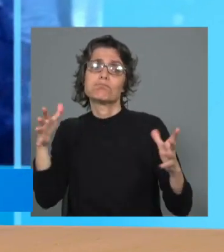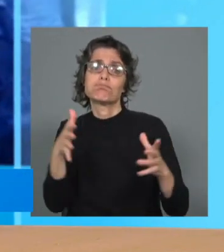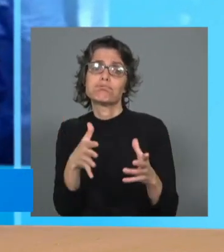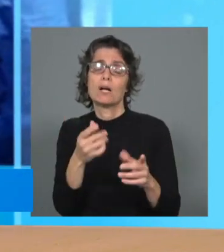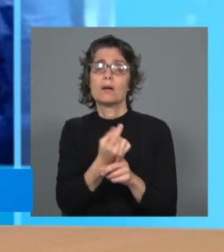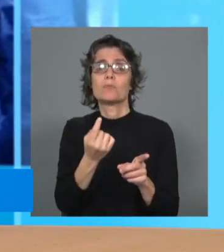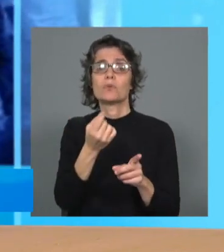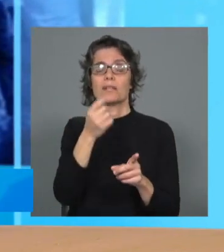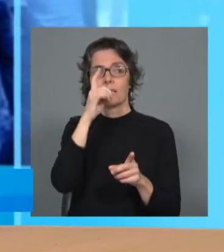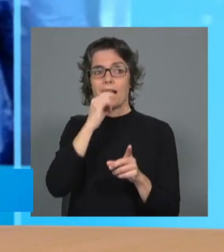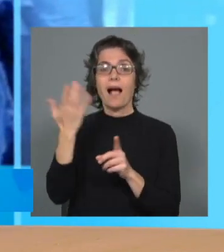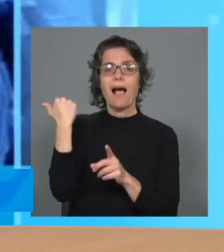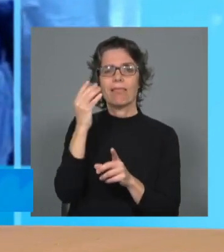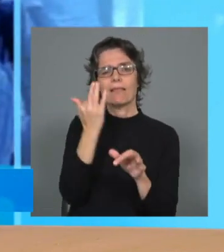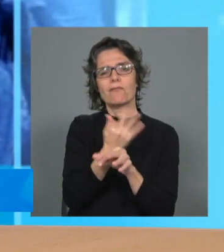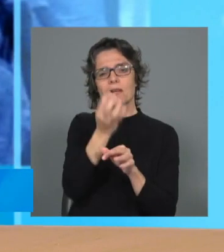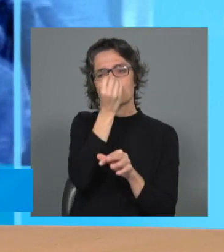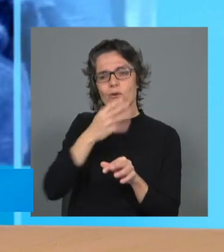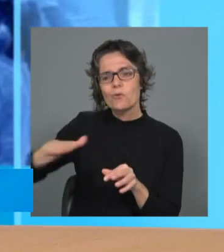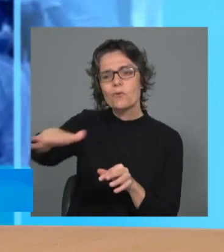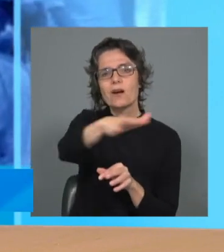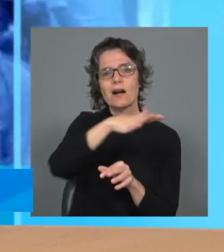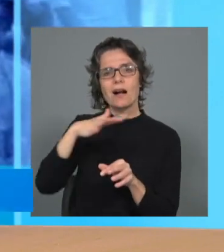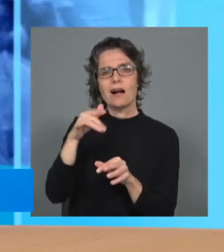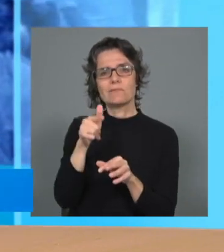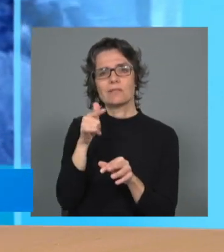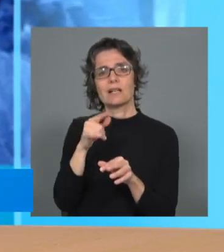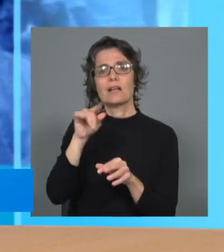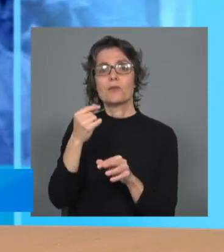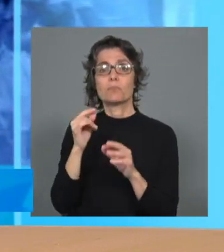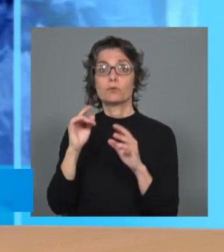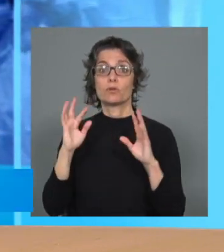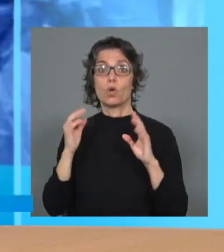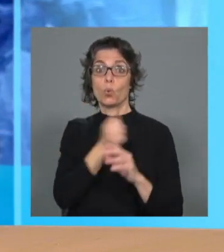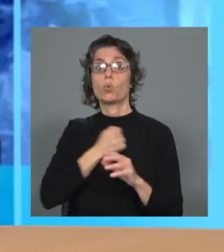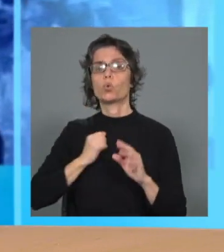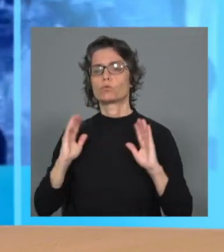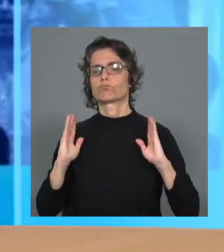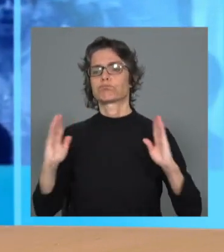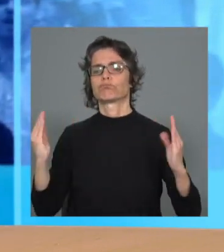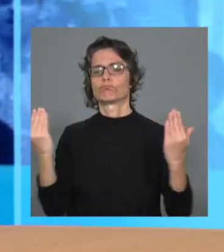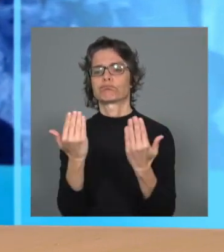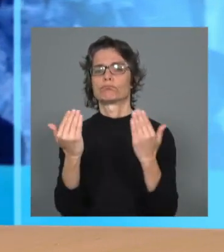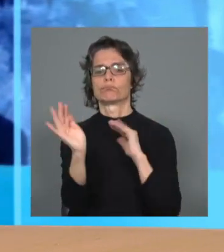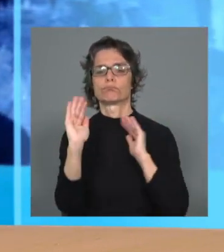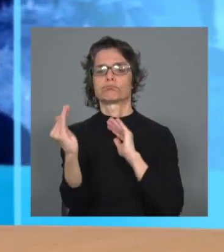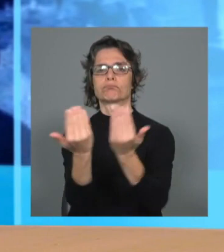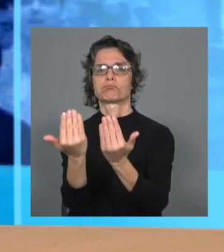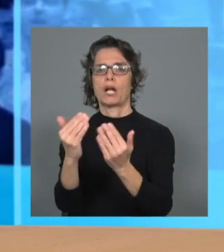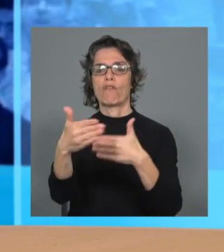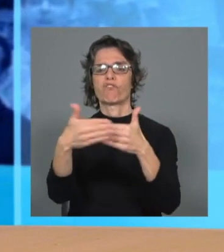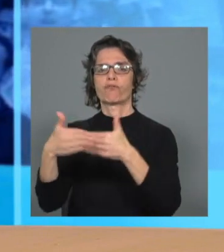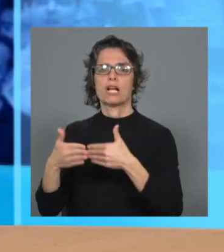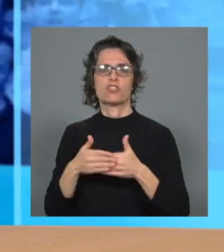os campos e os donos das herdades começaram a colocar vedações e isso limita bastante, mas mesmo assim vão para os campos em